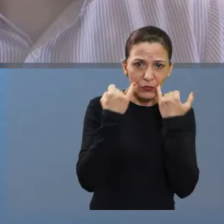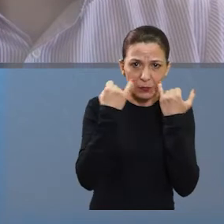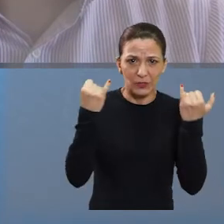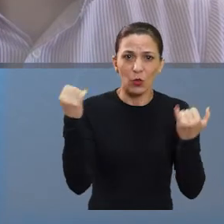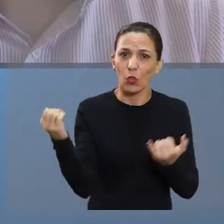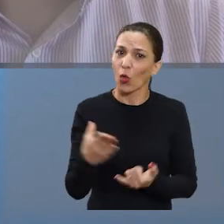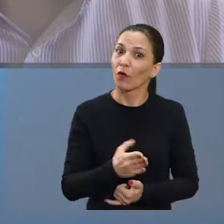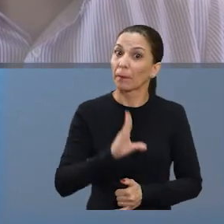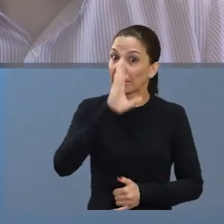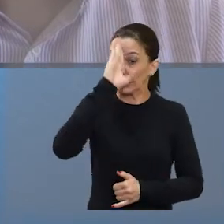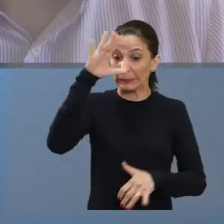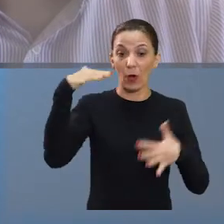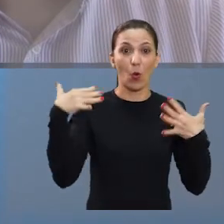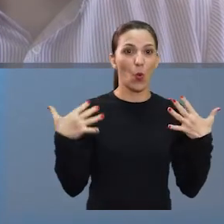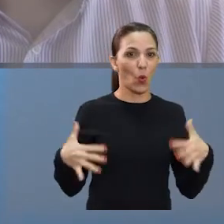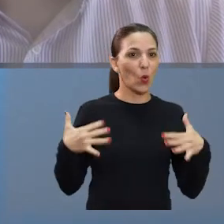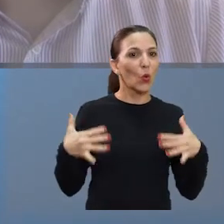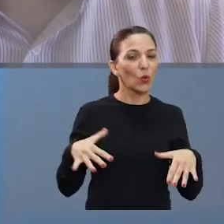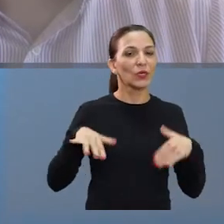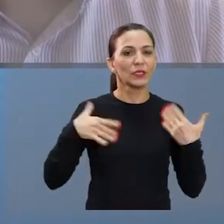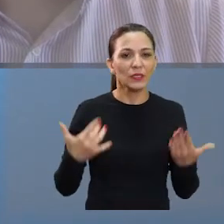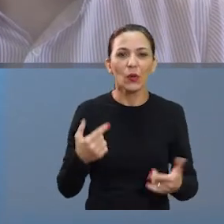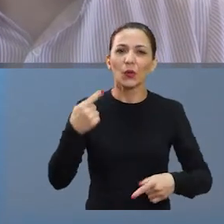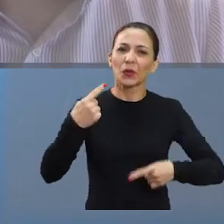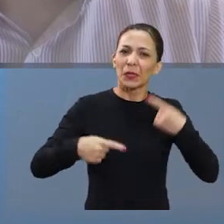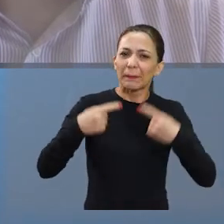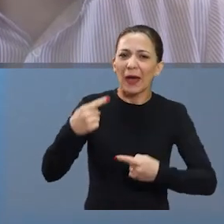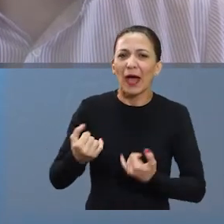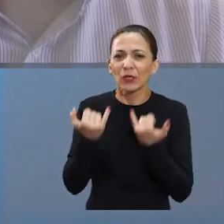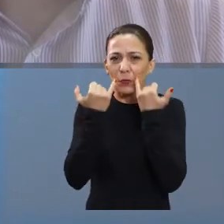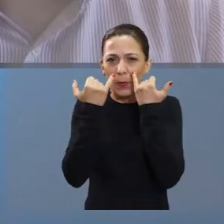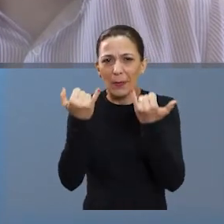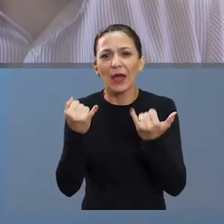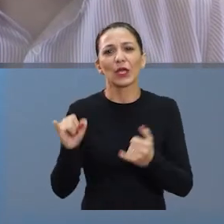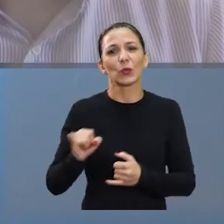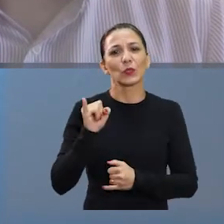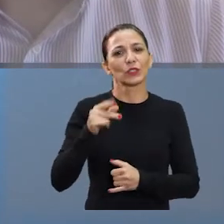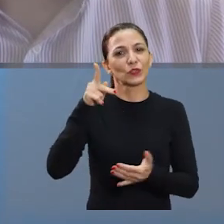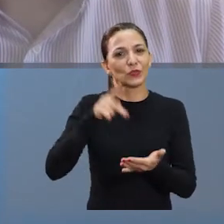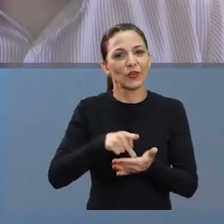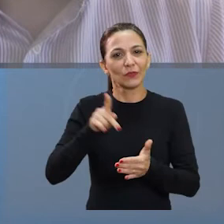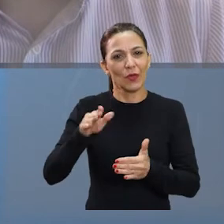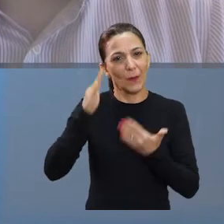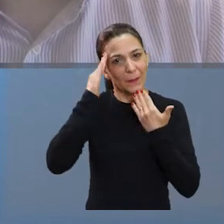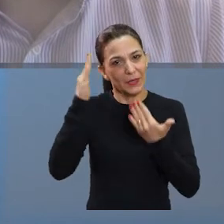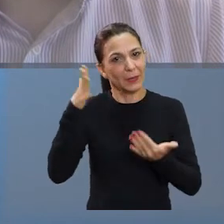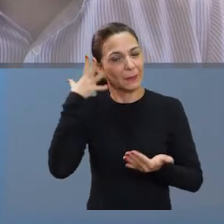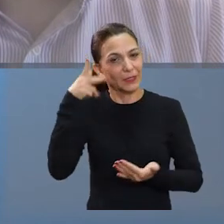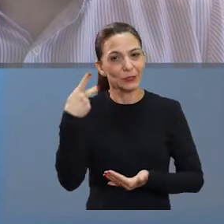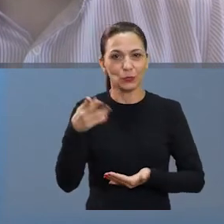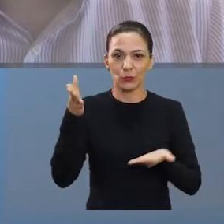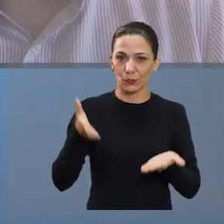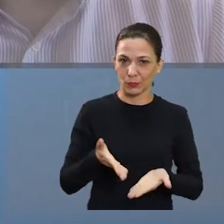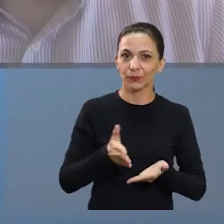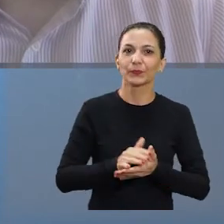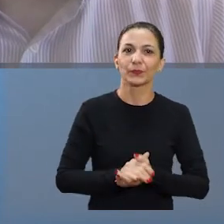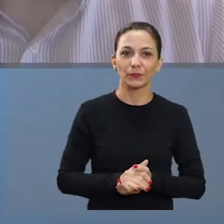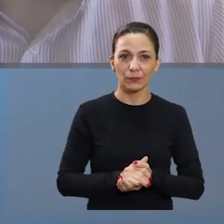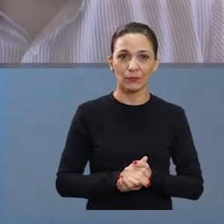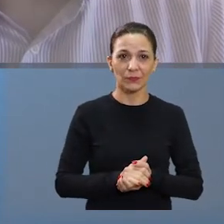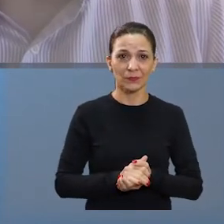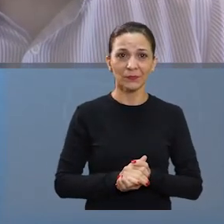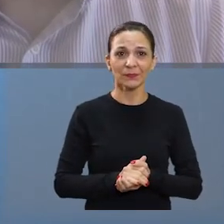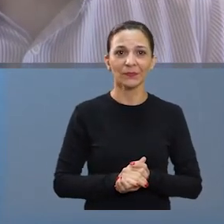eu acho que o debate, a informação é sempre importante. E, mais uma vez, obrigada aqui pela sua presença.